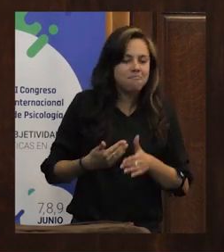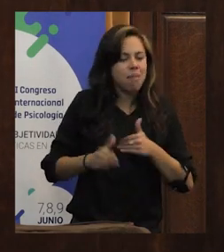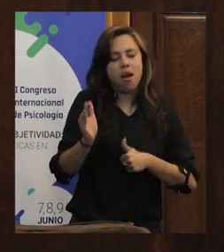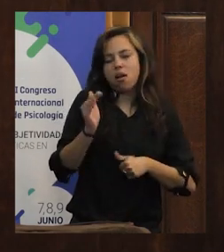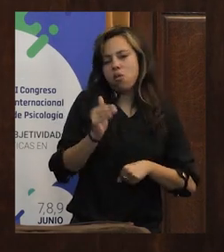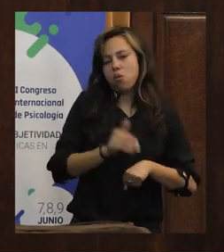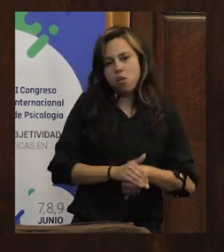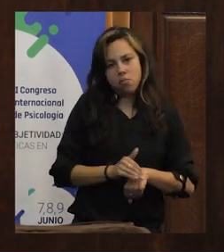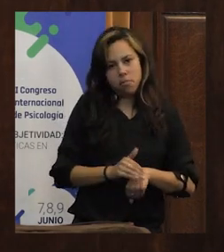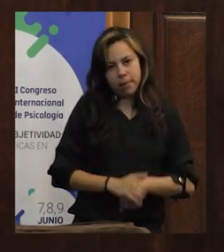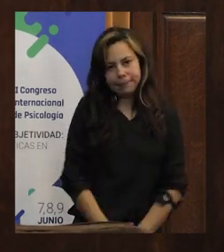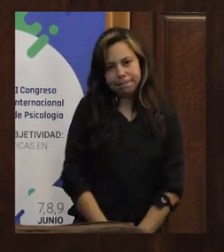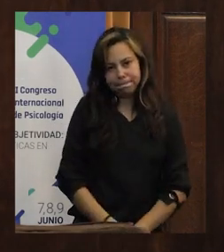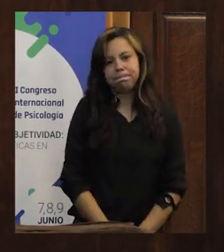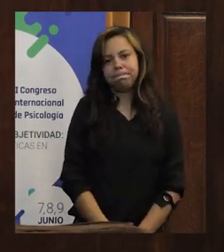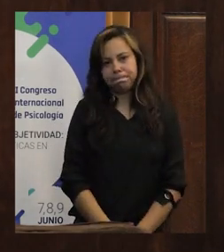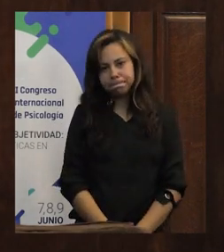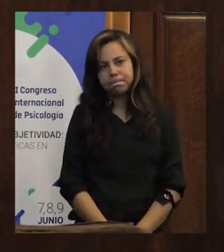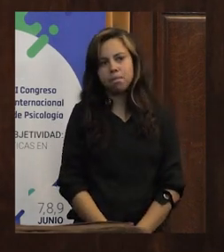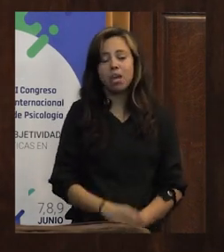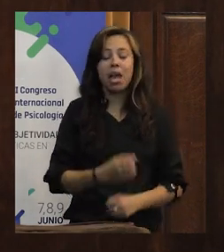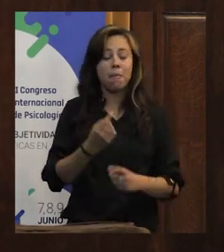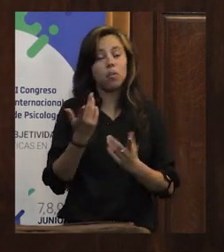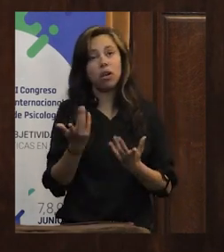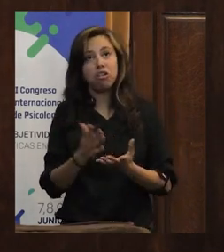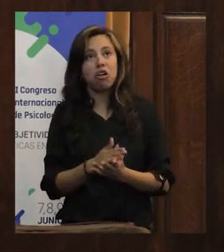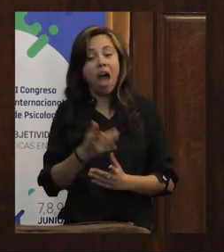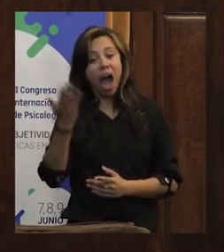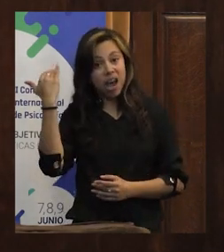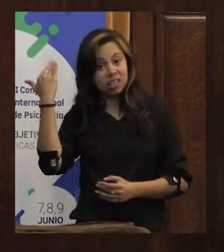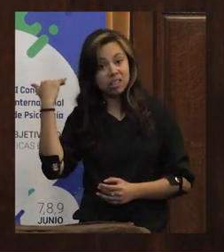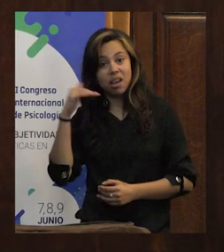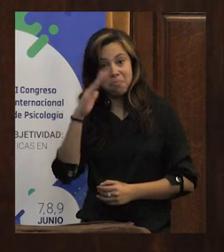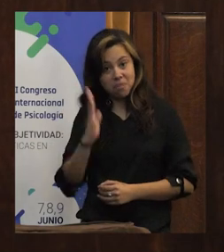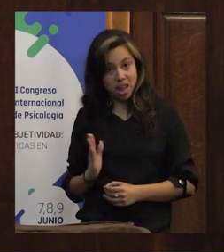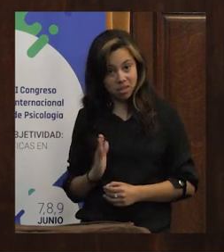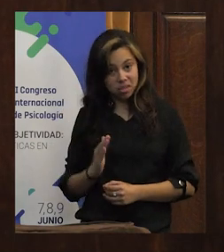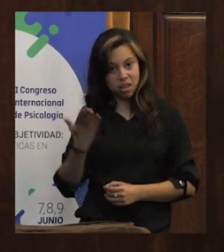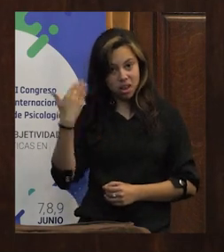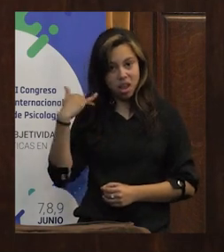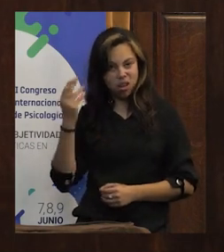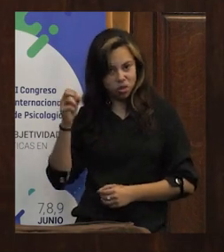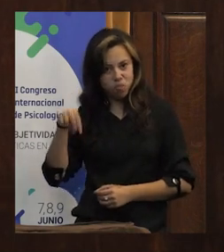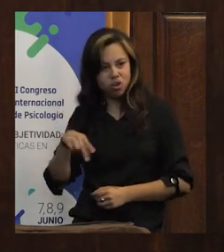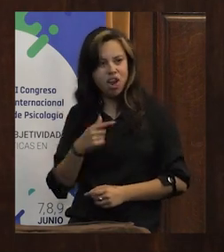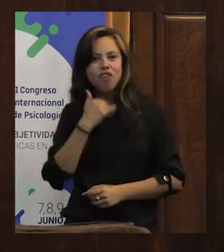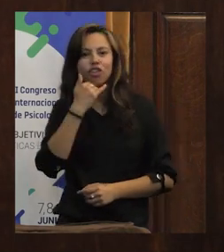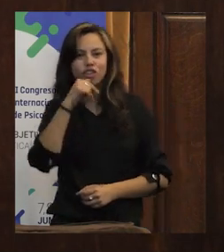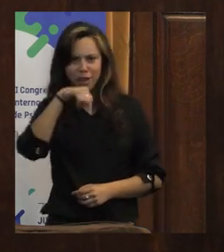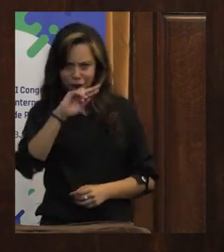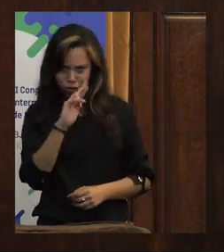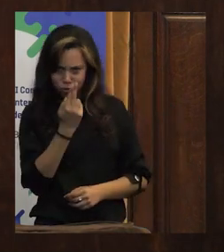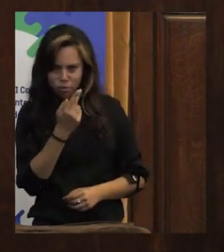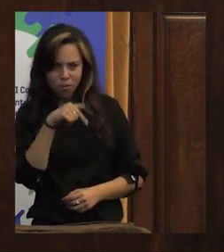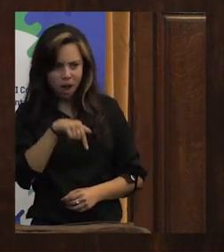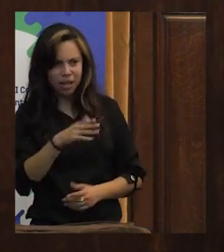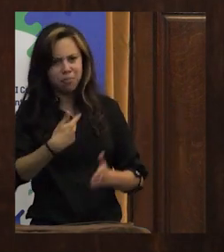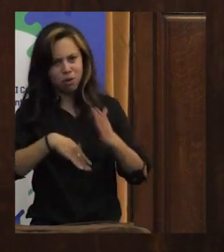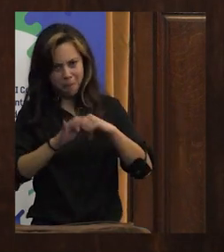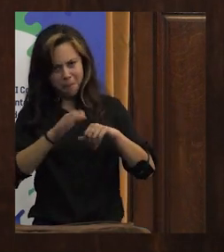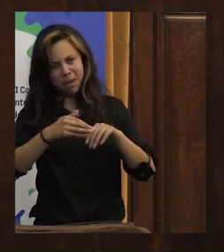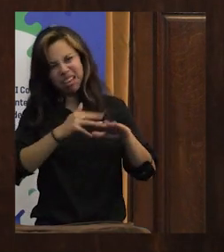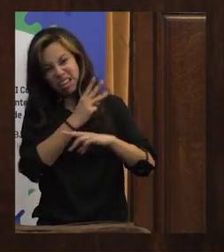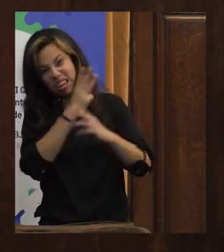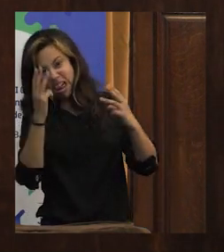Mas mira, é muito comum, não sei se aqui se habla desta maneira, mas há uma habla médica